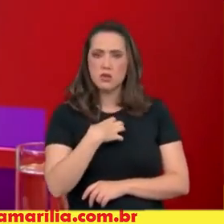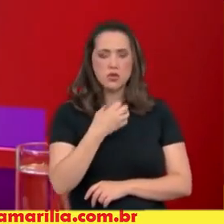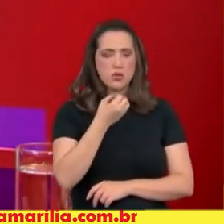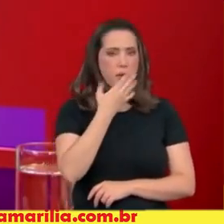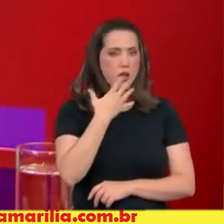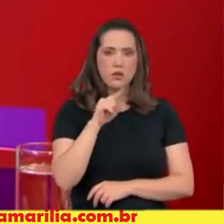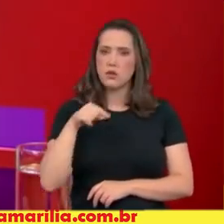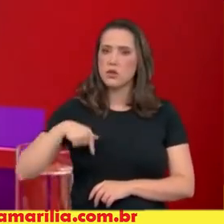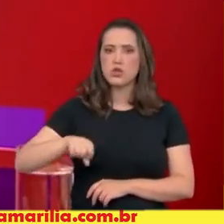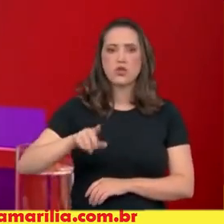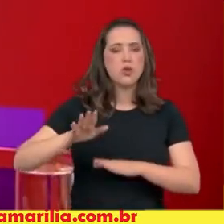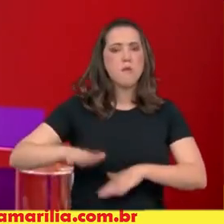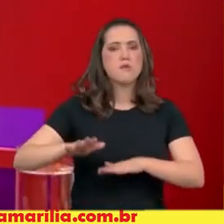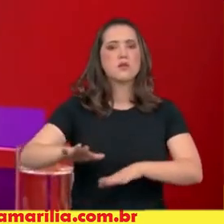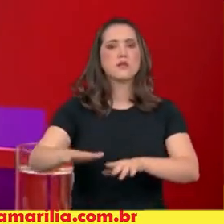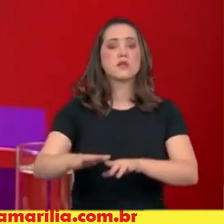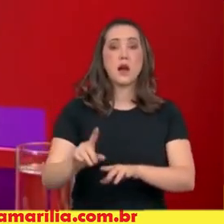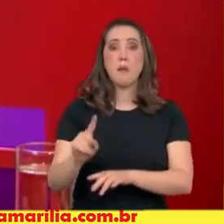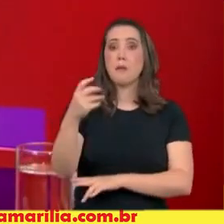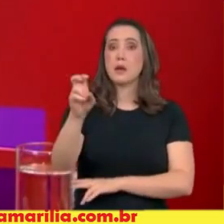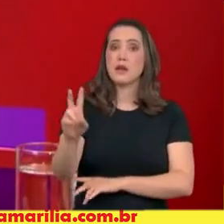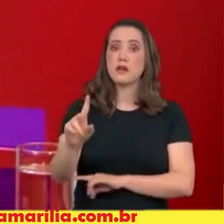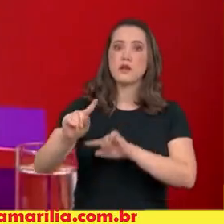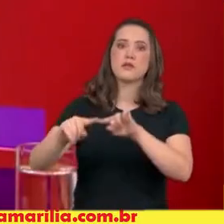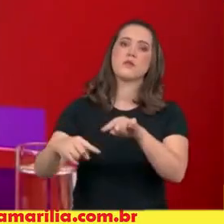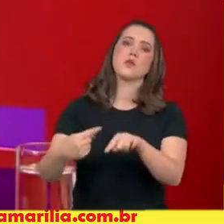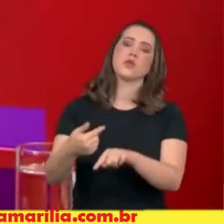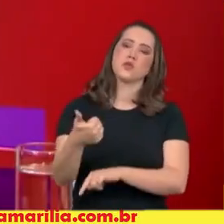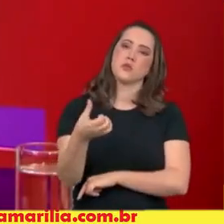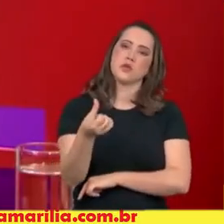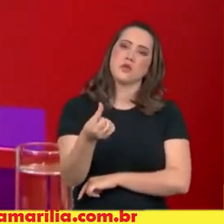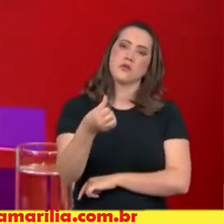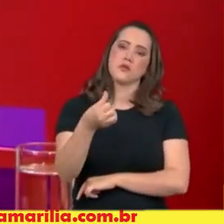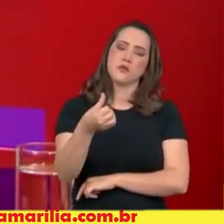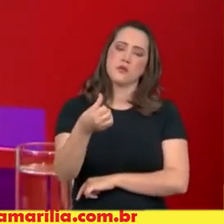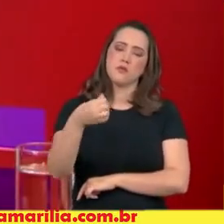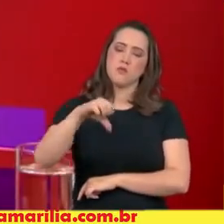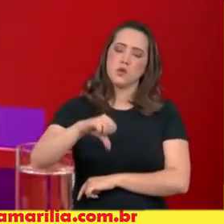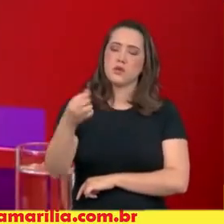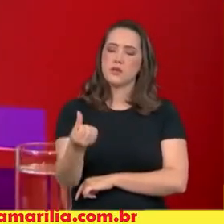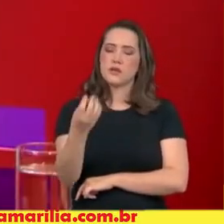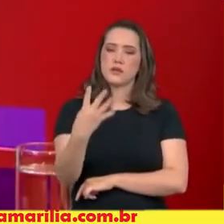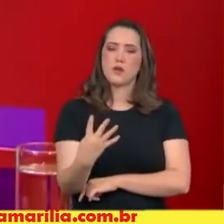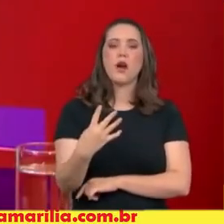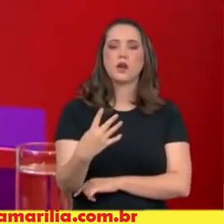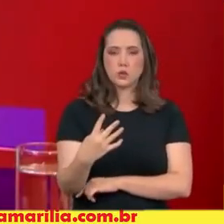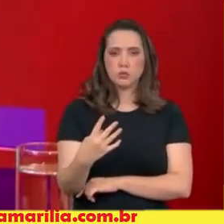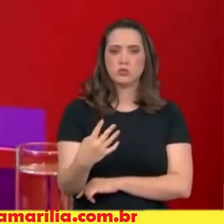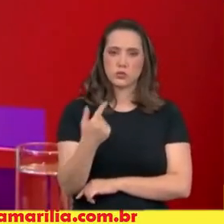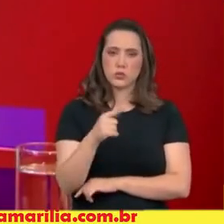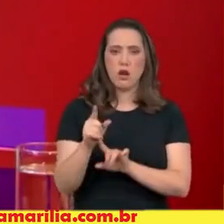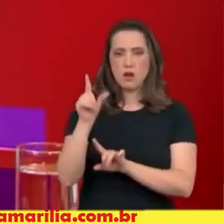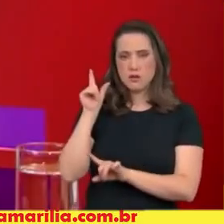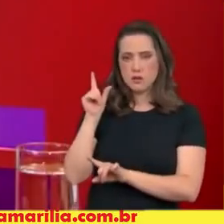ruas pela primeira vez desde 64, onde teve outra manifestação da direita que possibilitou